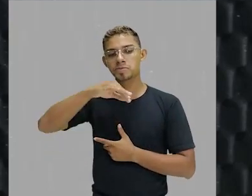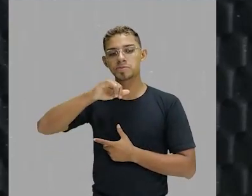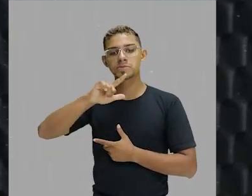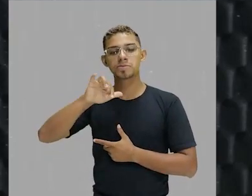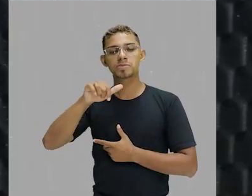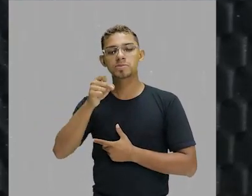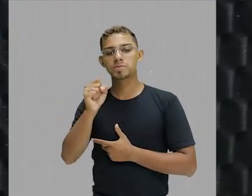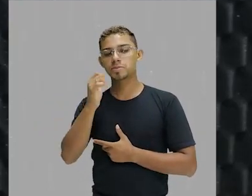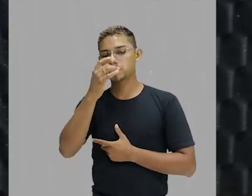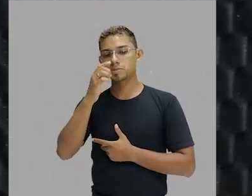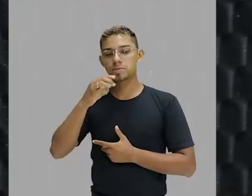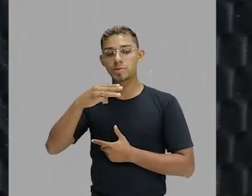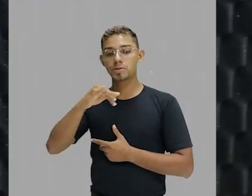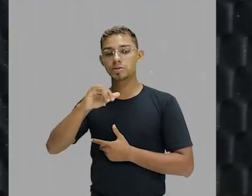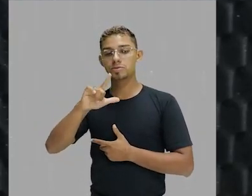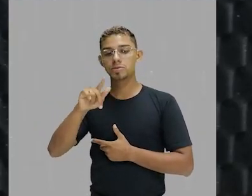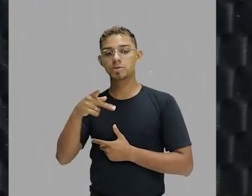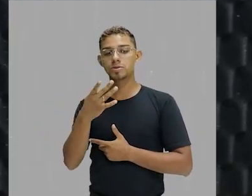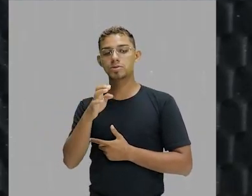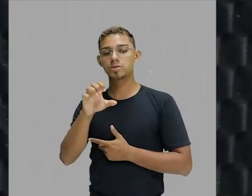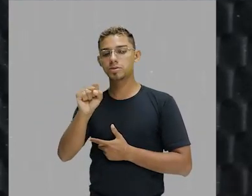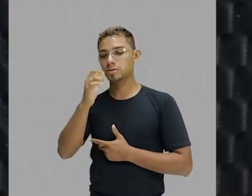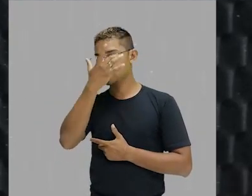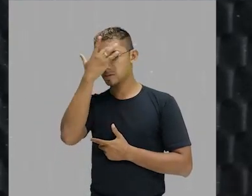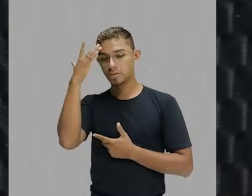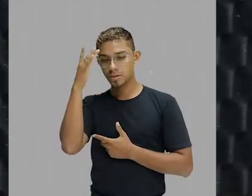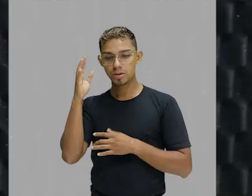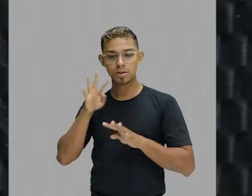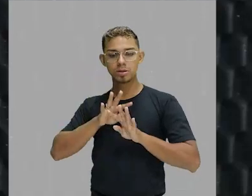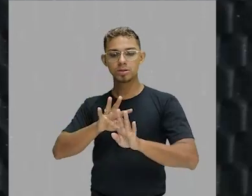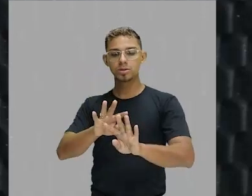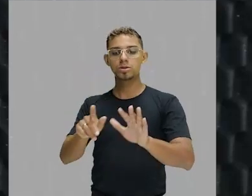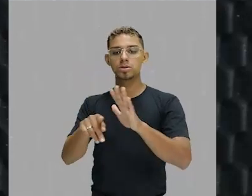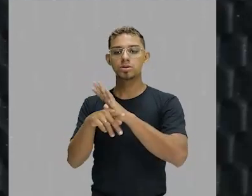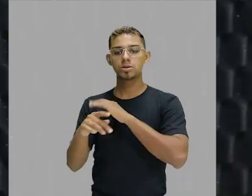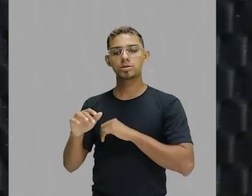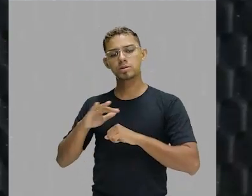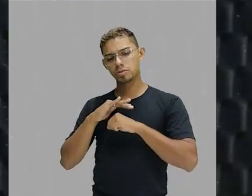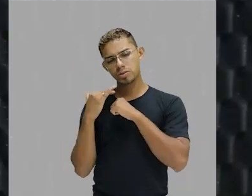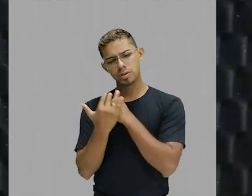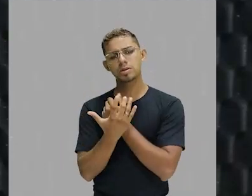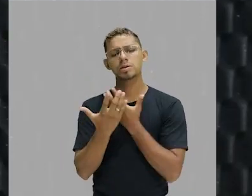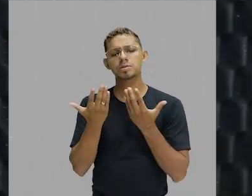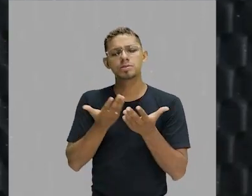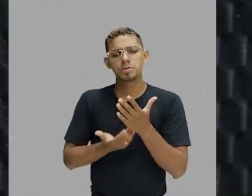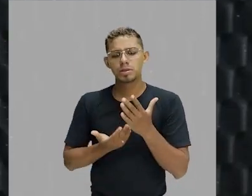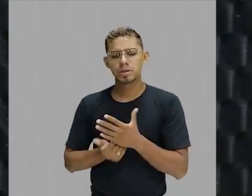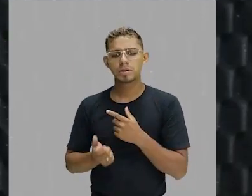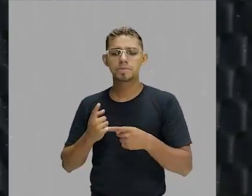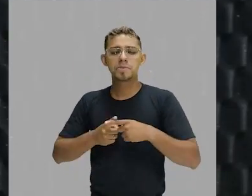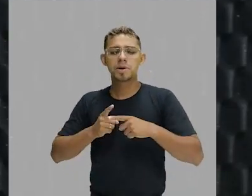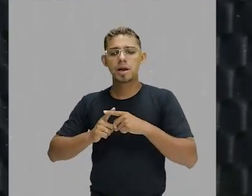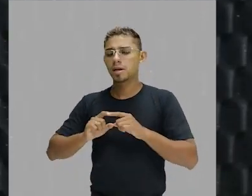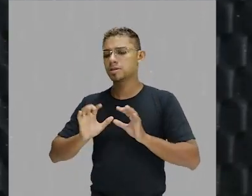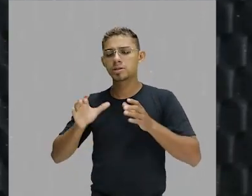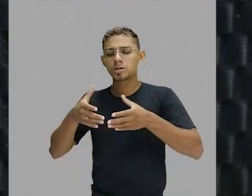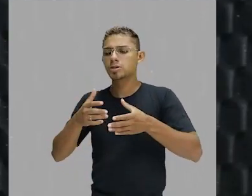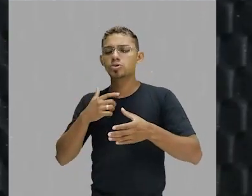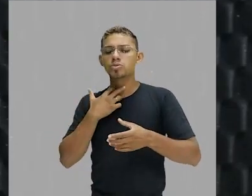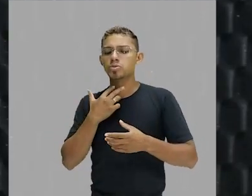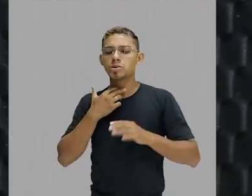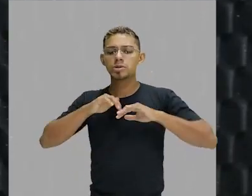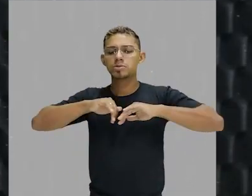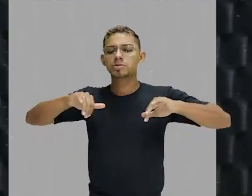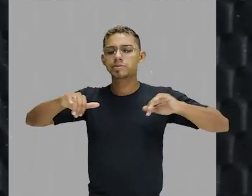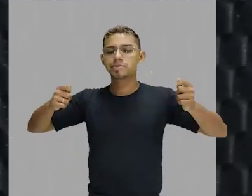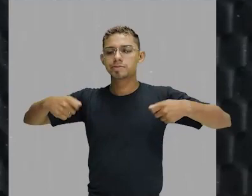pessoas fazem parte e a coisa aumentou. Nesse período de pandemia, né, a gente perdeu muito desse aspecto, mas não quer dizer